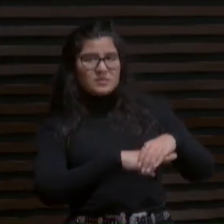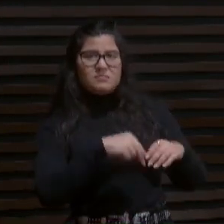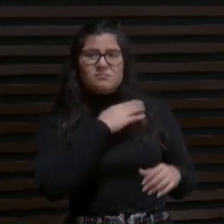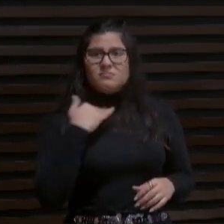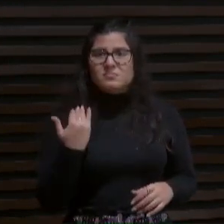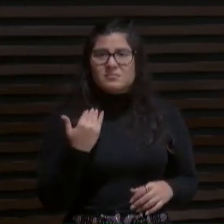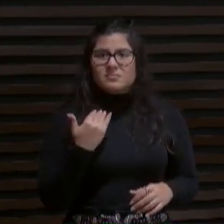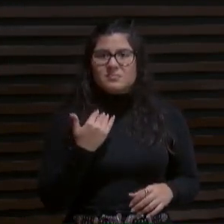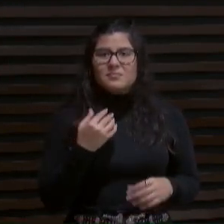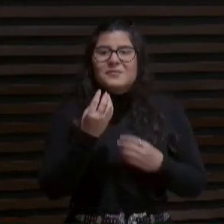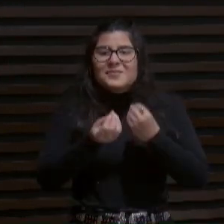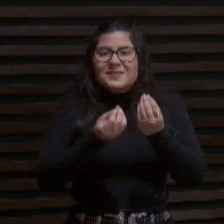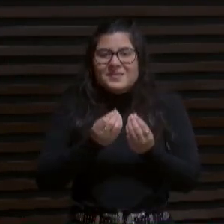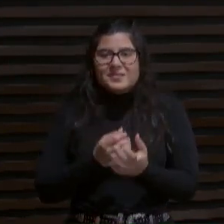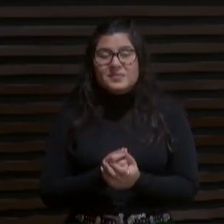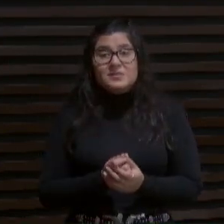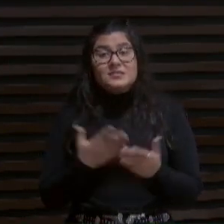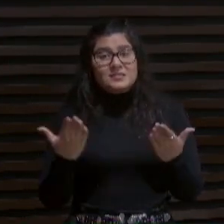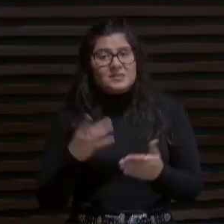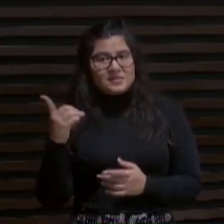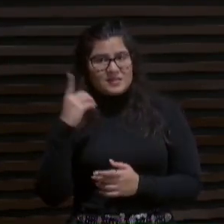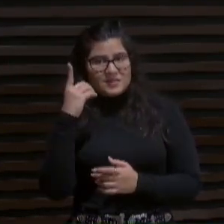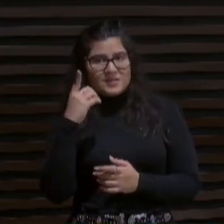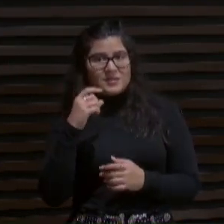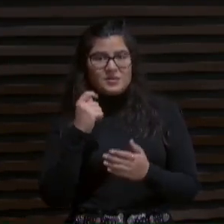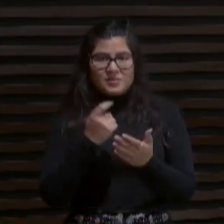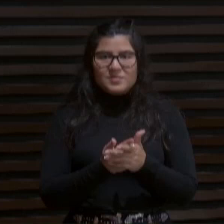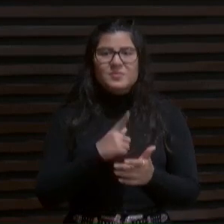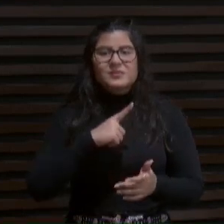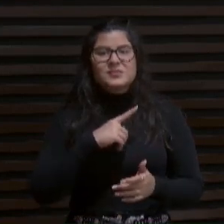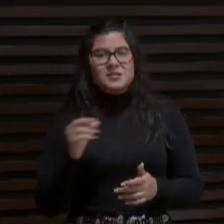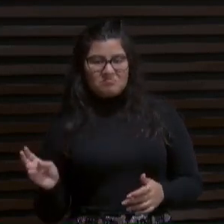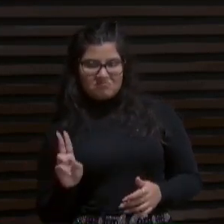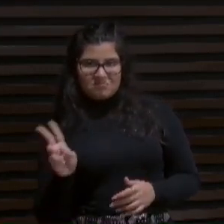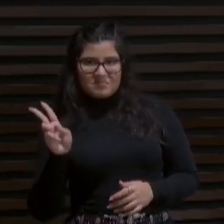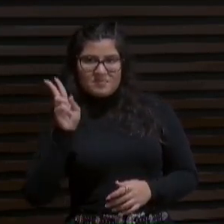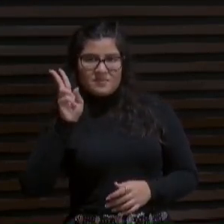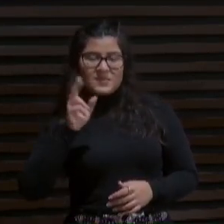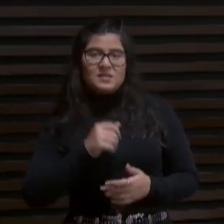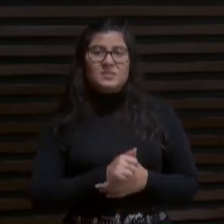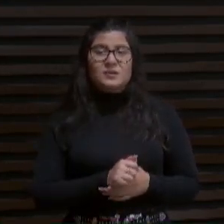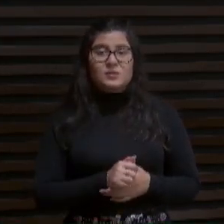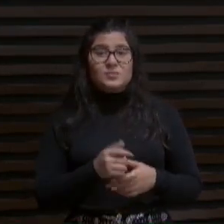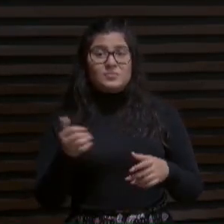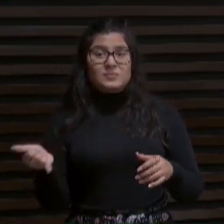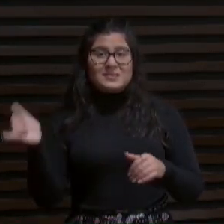Já o que Davi comprou tinha muito valor. É o lugar onde, no centro ali de